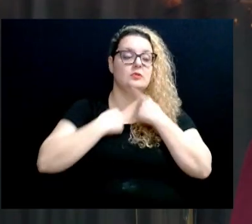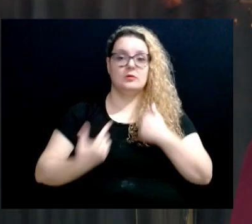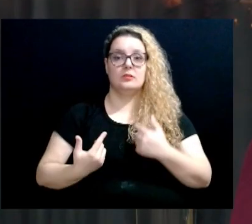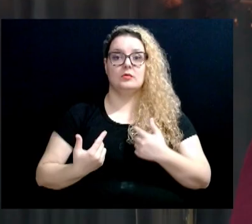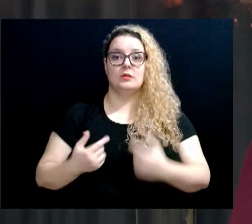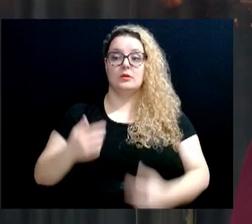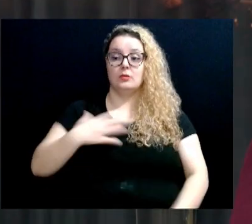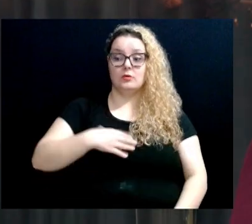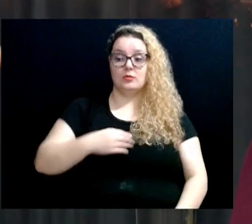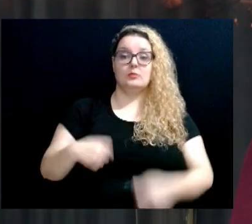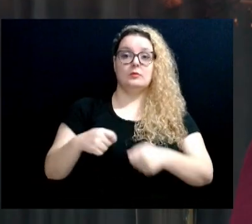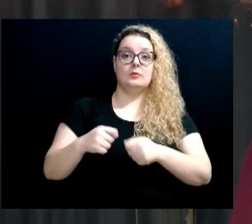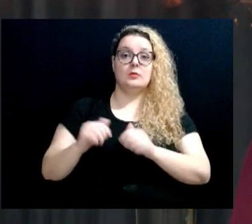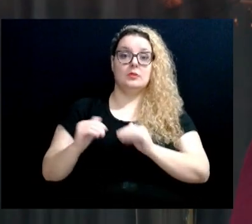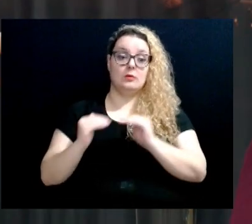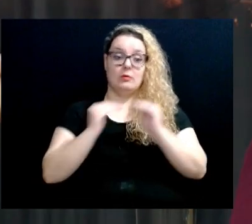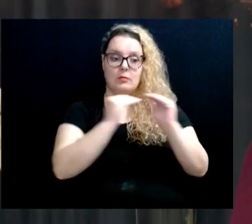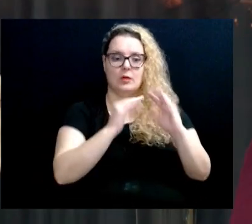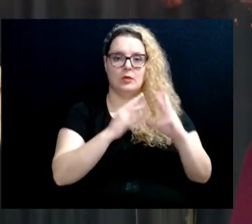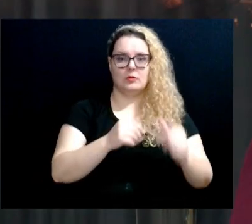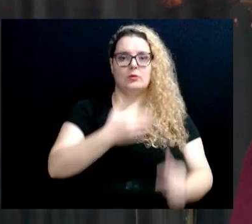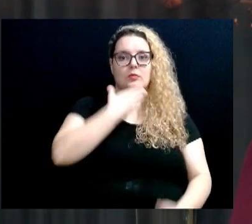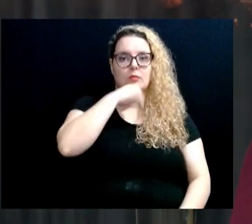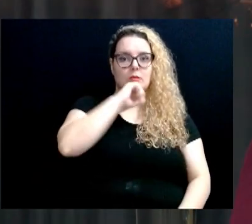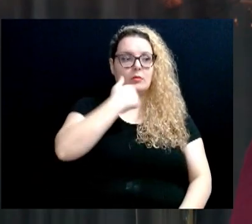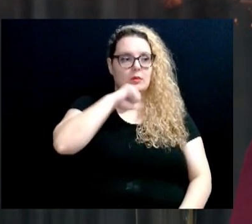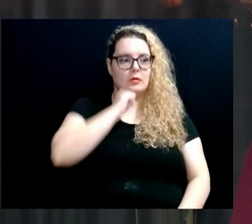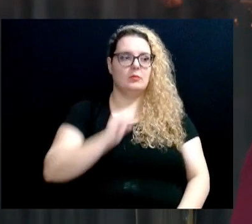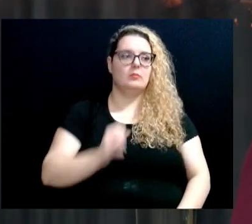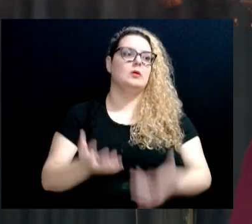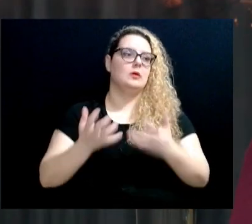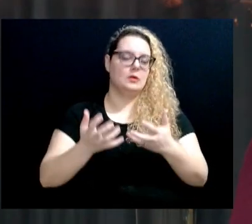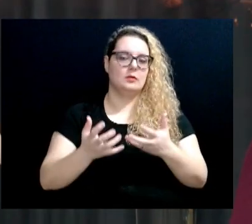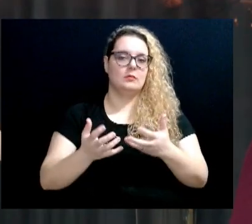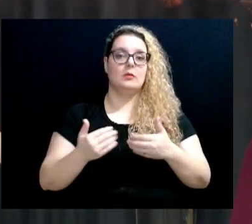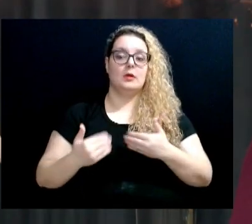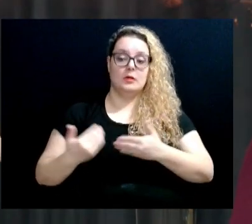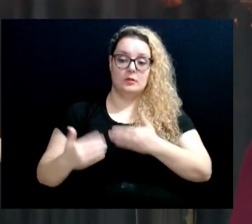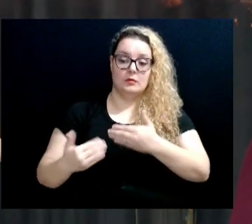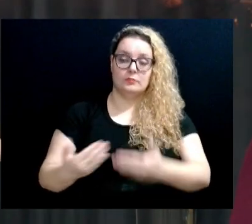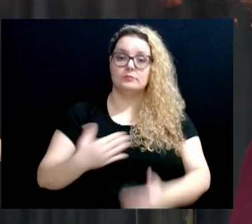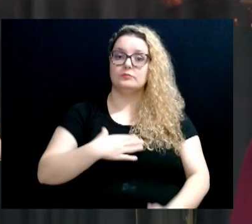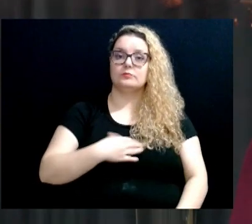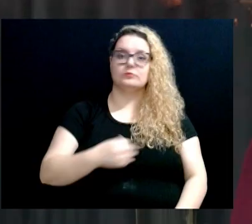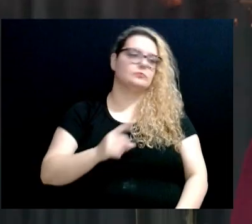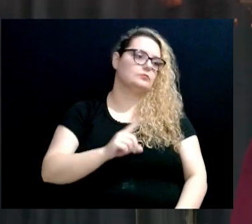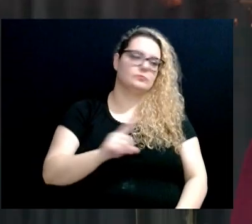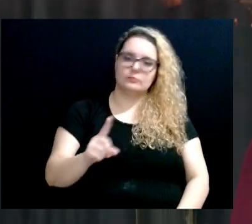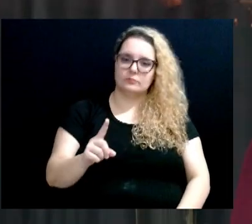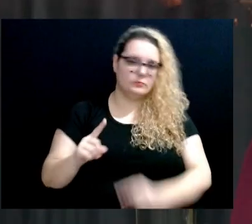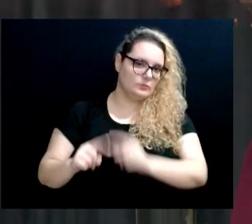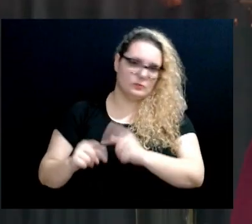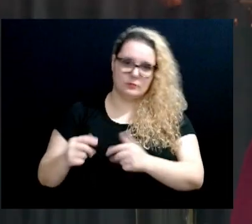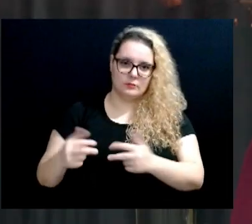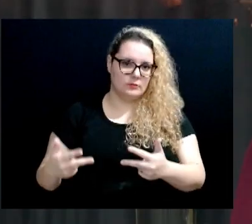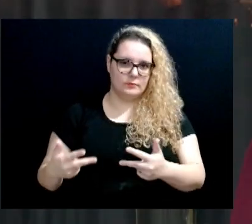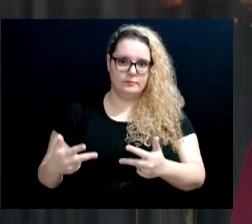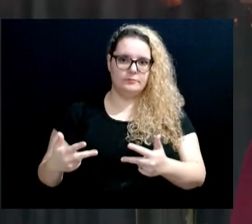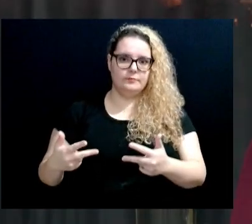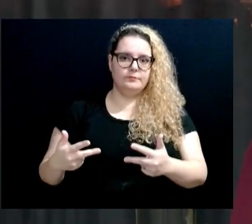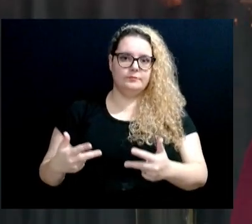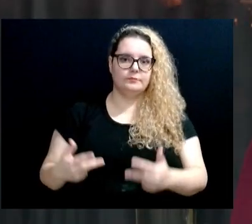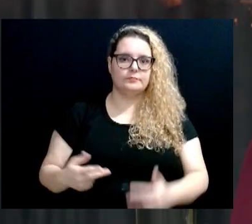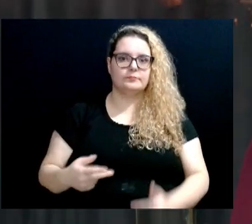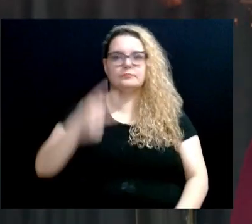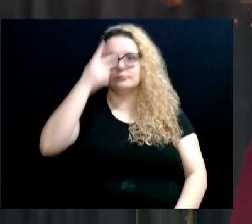Uau! Né? E aí o que acontece é que durante esse processo, esse filho não é esse objeto. Ele tem os seus próprios desejos, suas